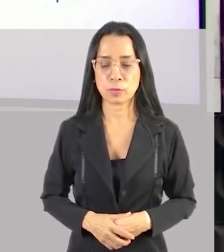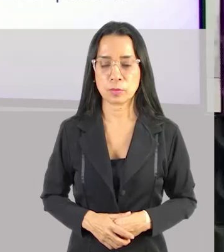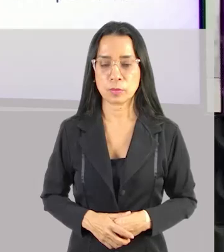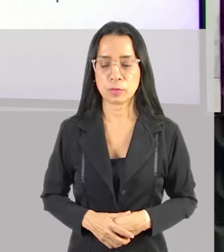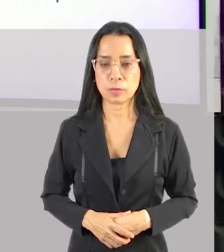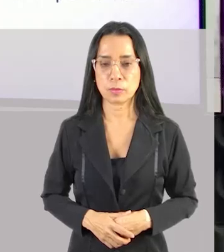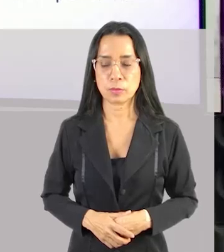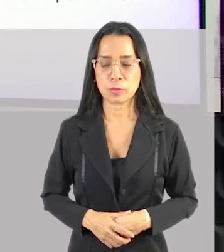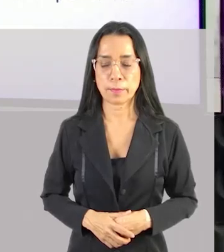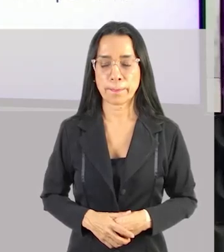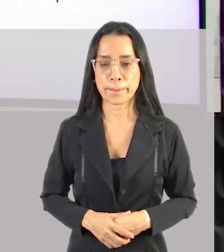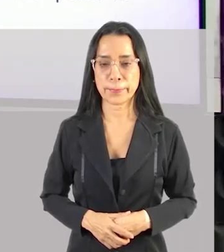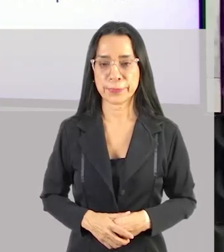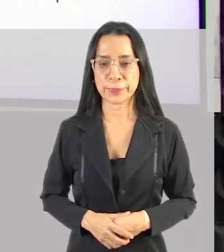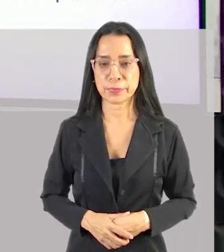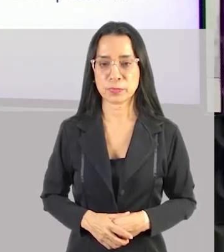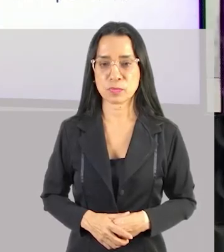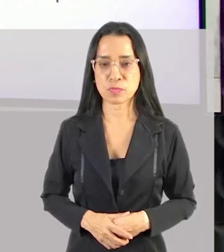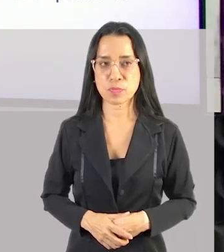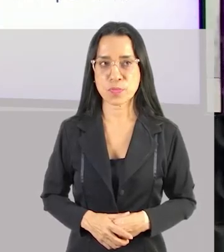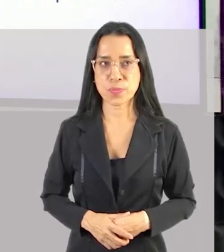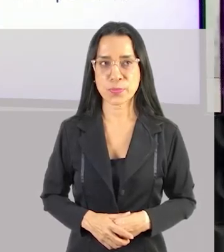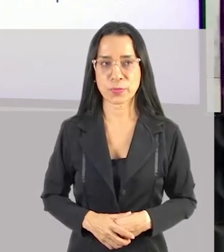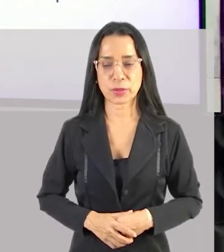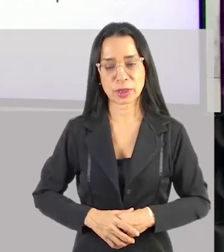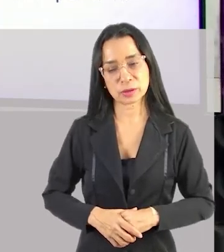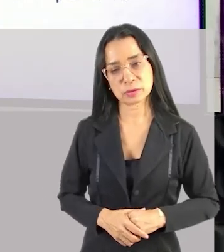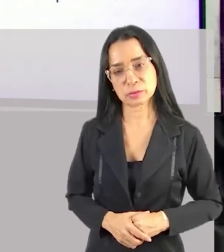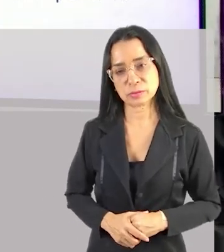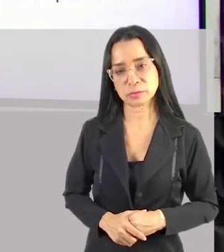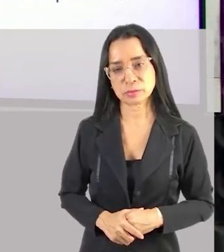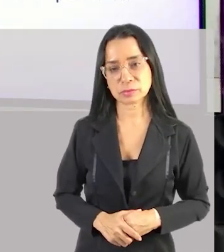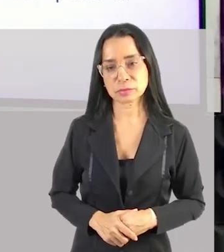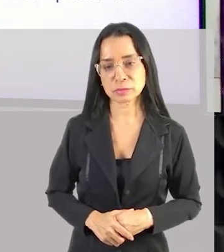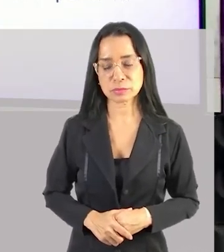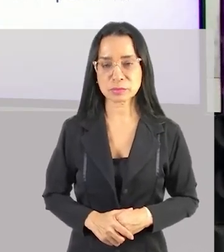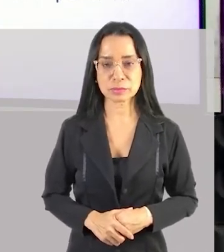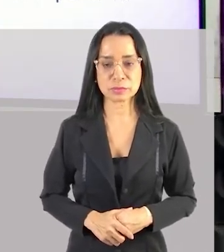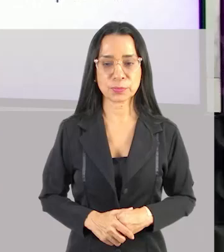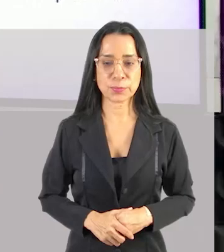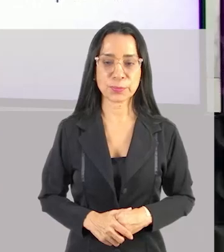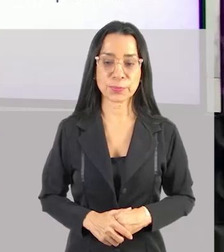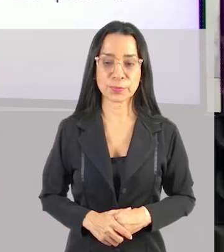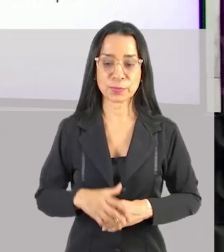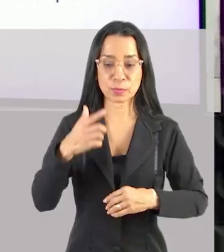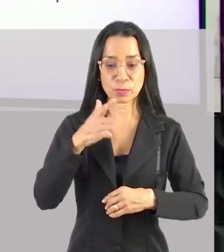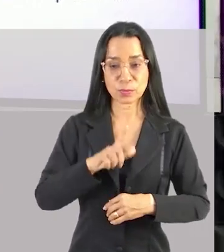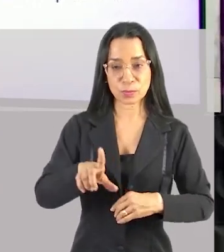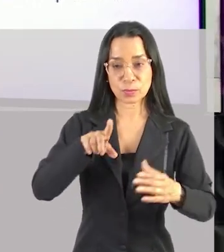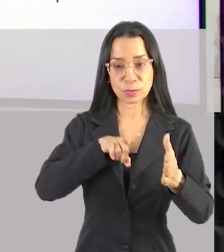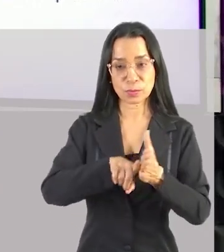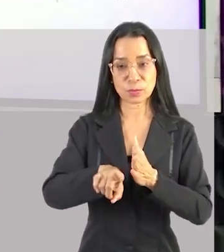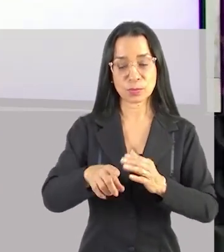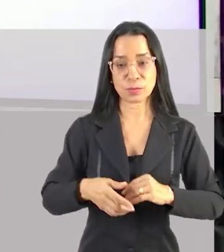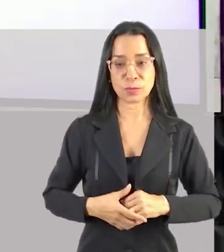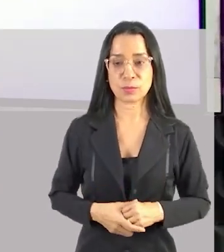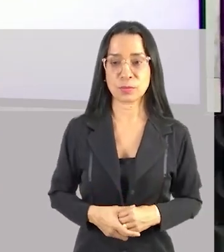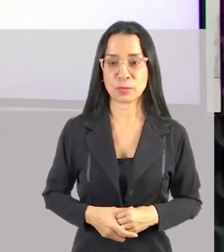essas dicas para que não falhe a memória no dia do vestibular, beleza? Vamos a mais uma questão do